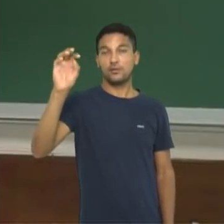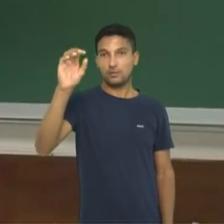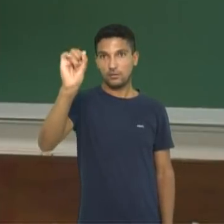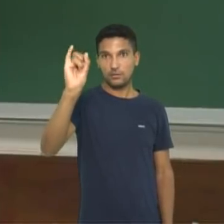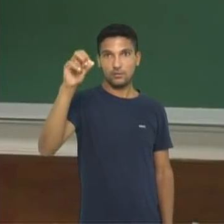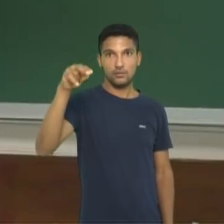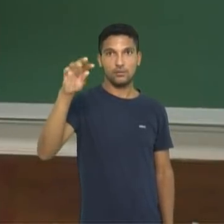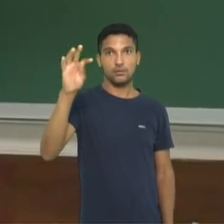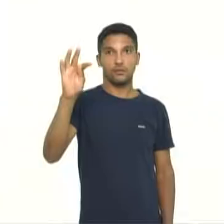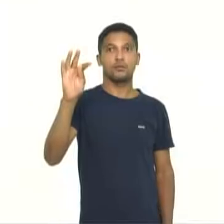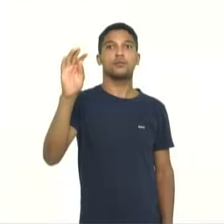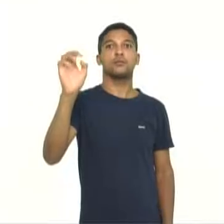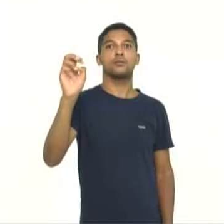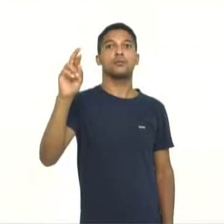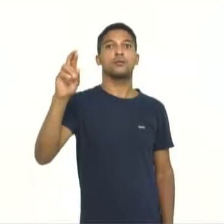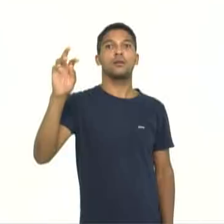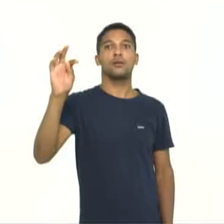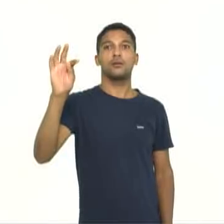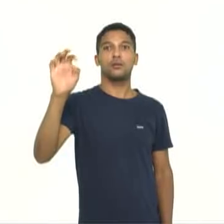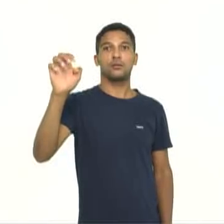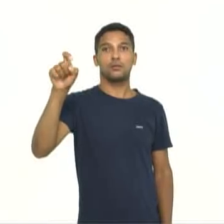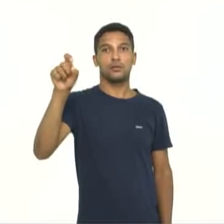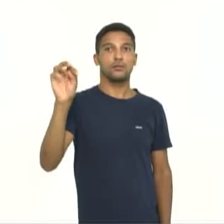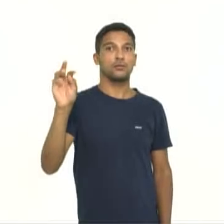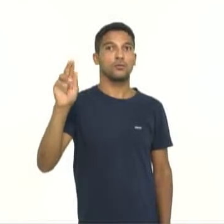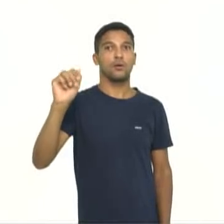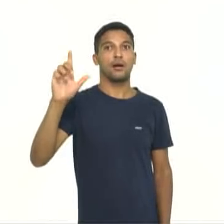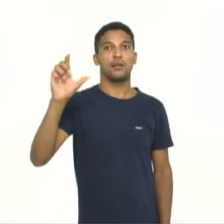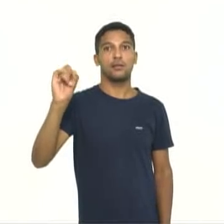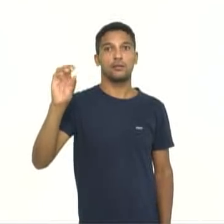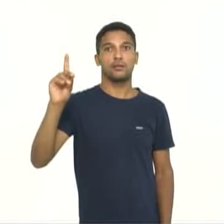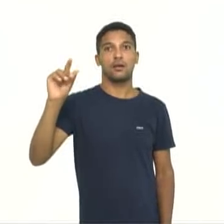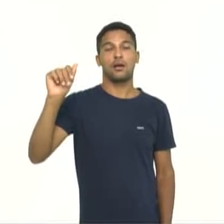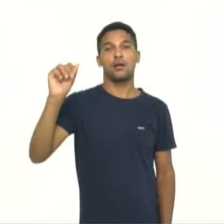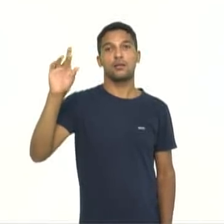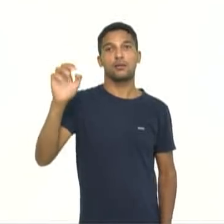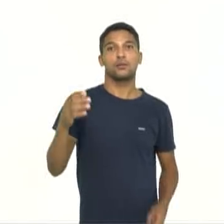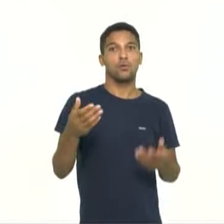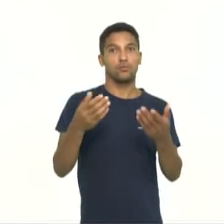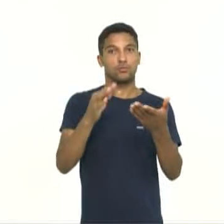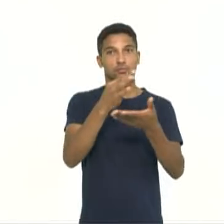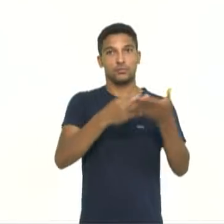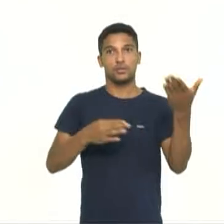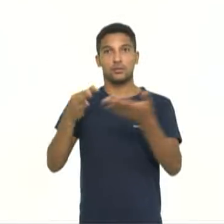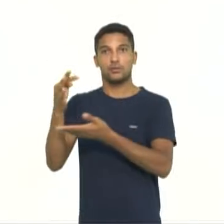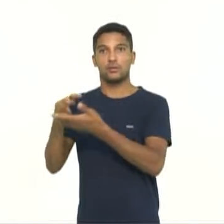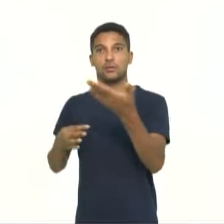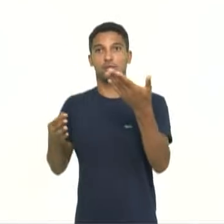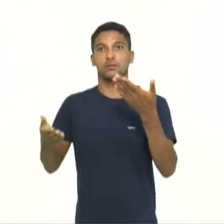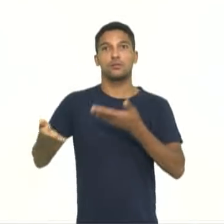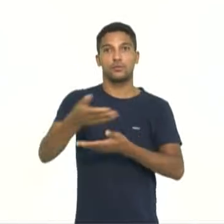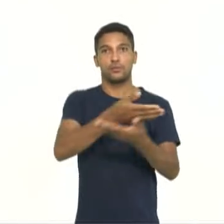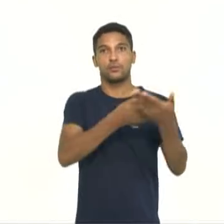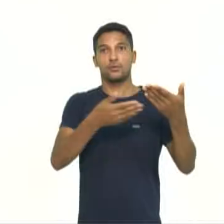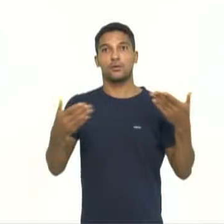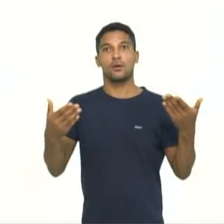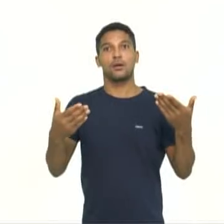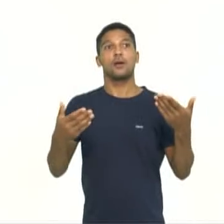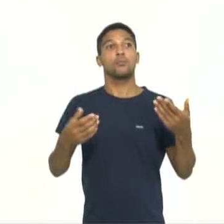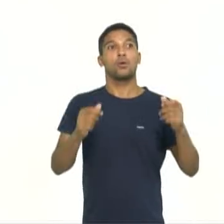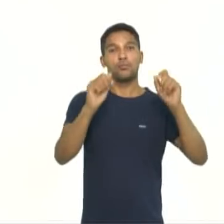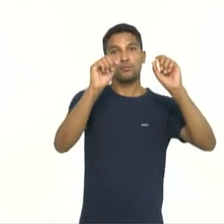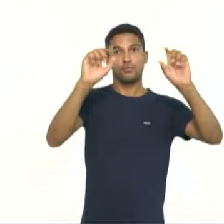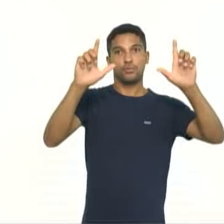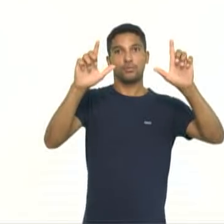né? A palavra Palmeiras é substituída pelo nome do time, o que desagrada o cãozinho azul. O poema Canção do